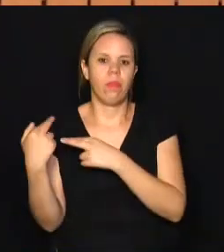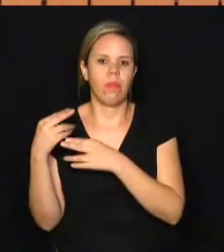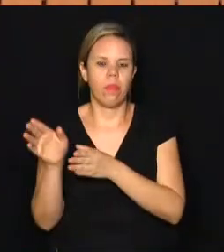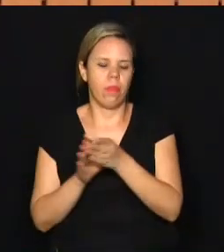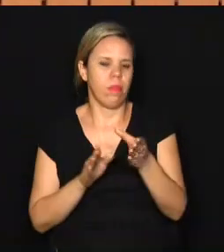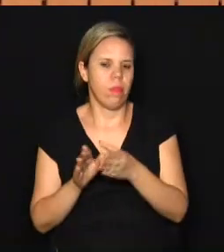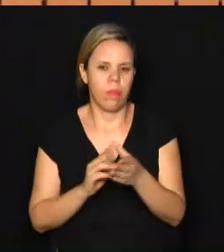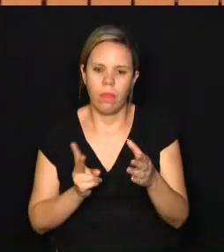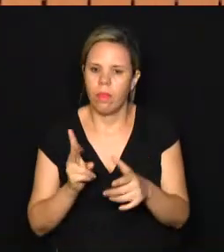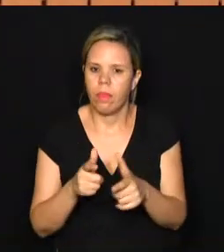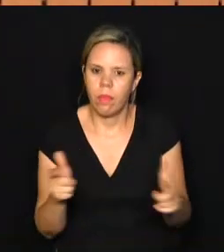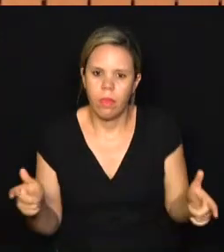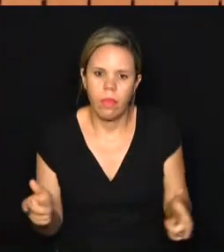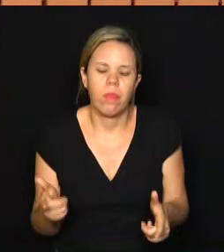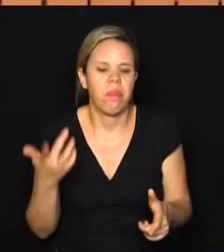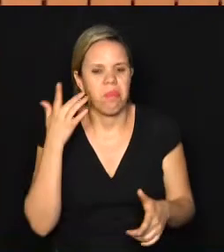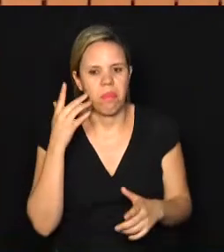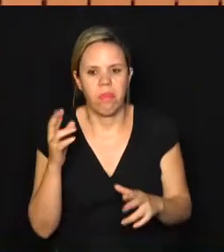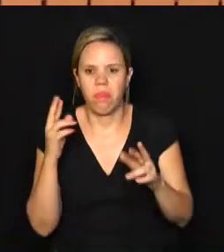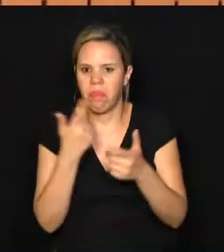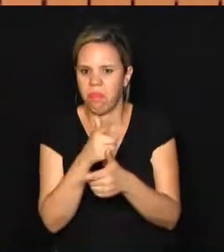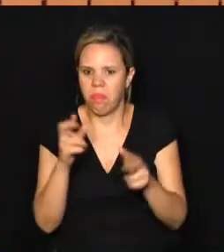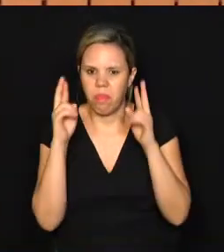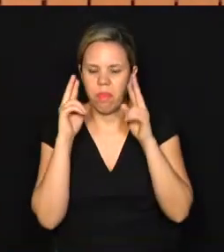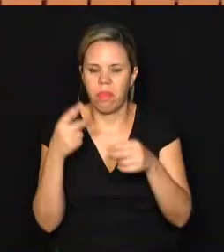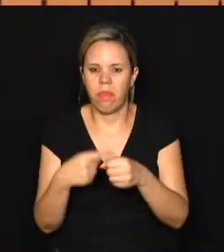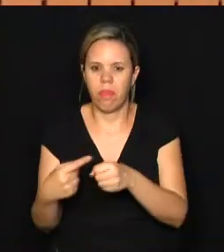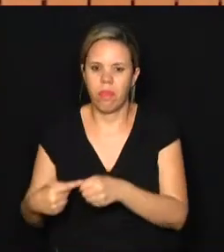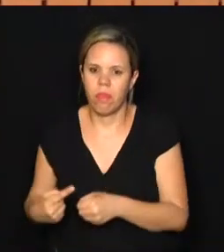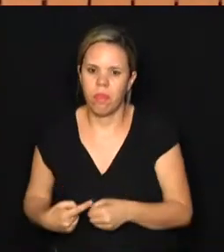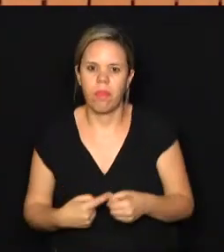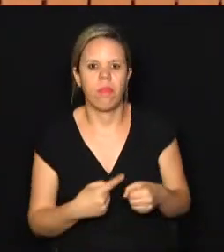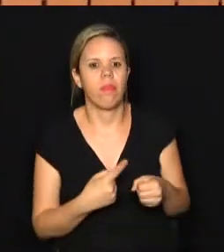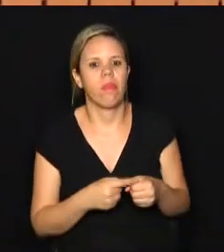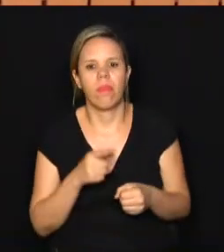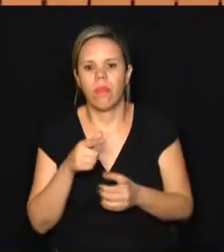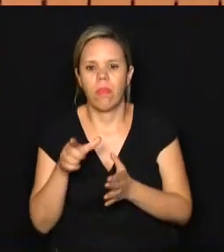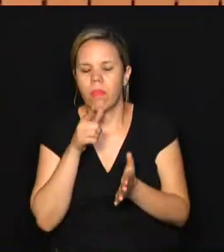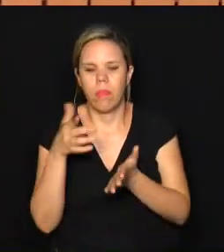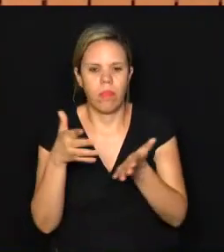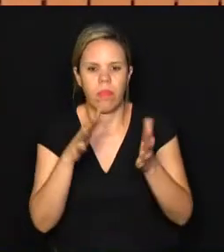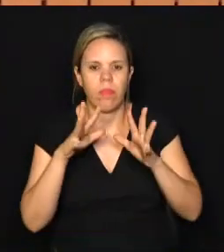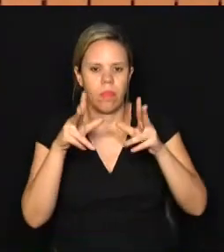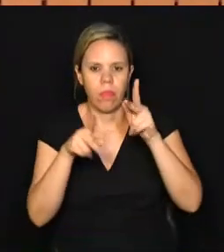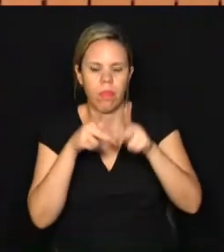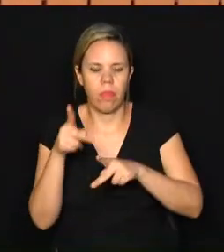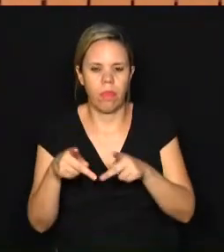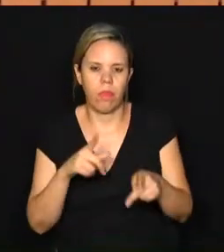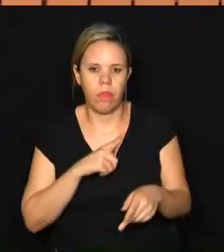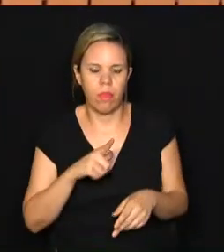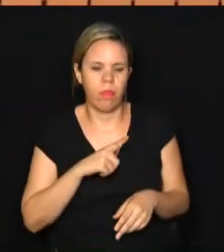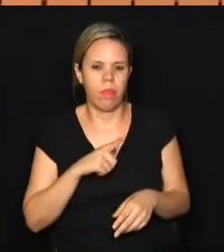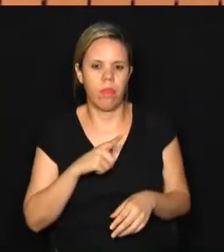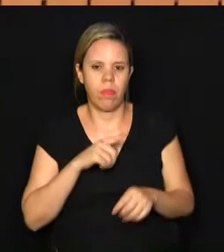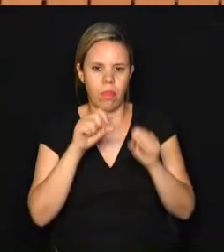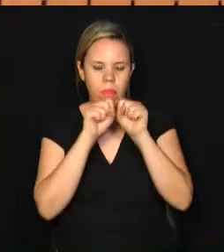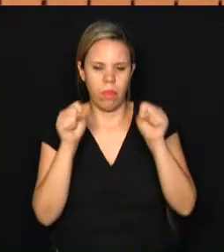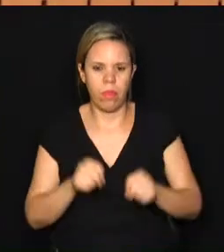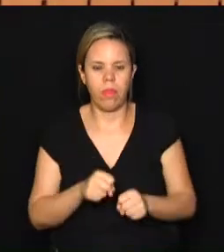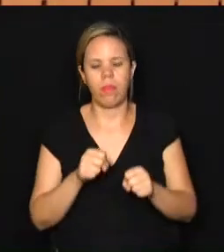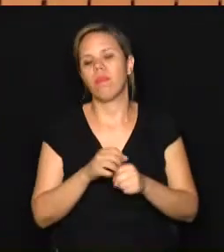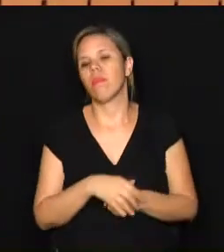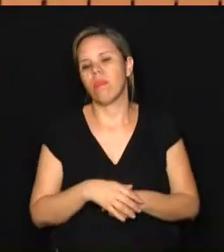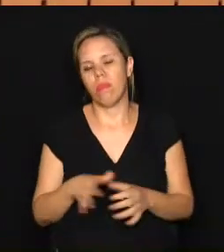impera. Acho que é um desrespeito com os municípios a jusante, o rio é de todos. Já existe a outorga do sistema Cantareira, que